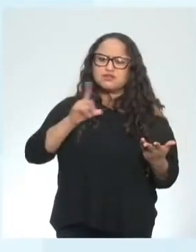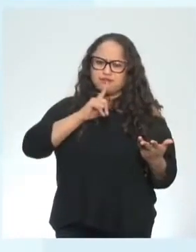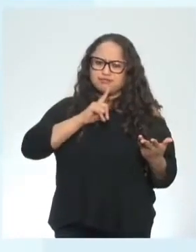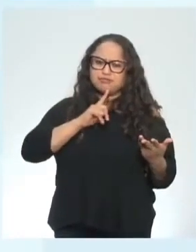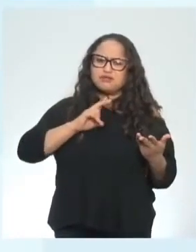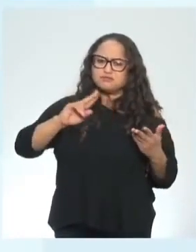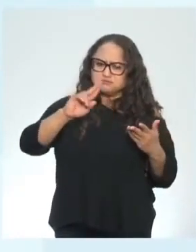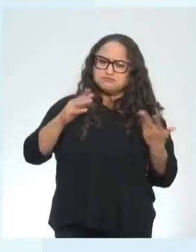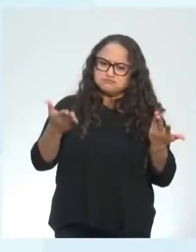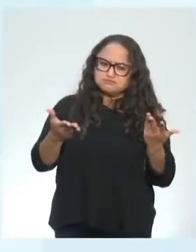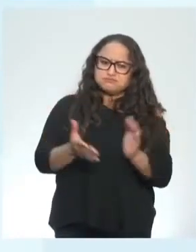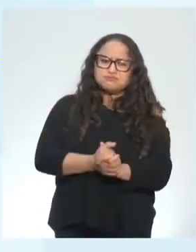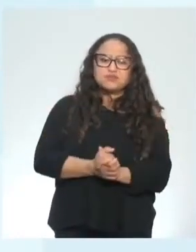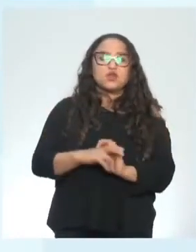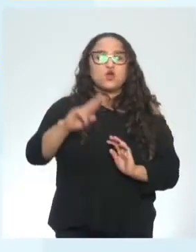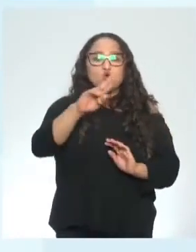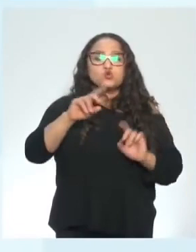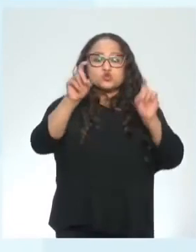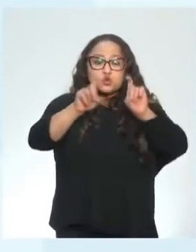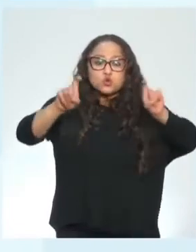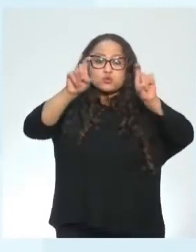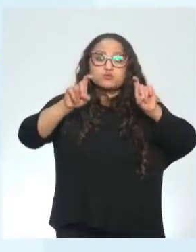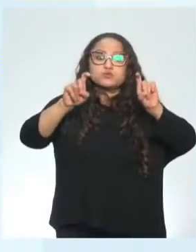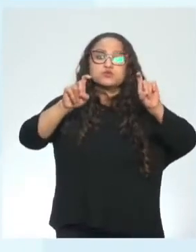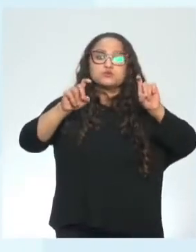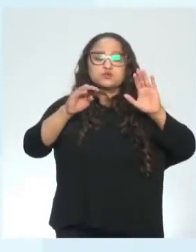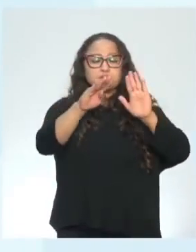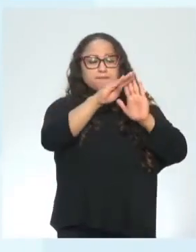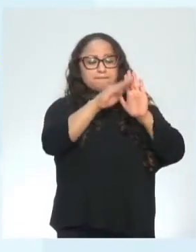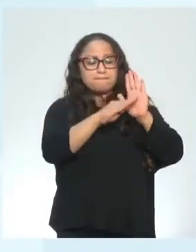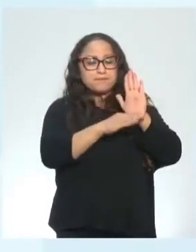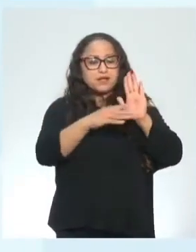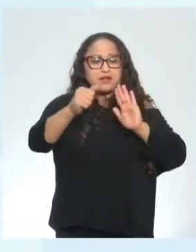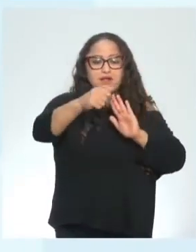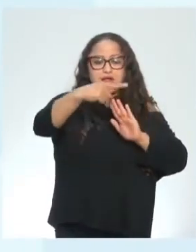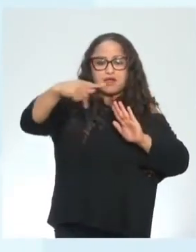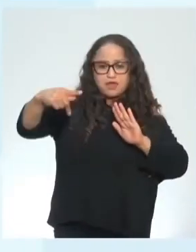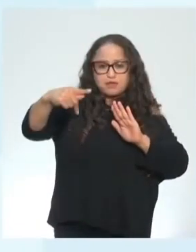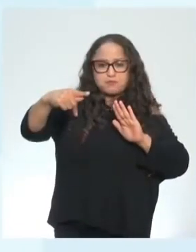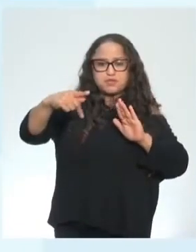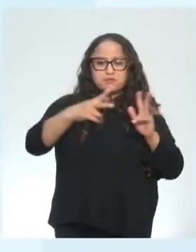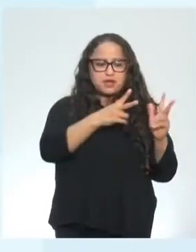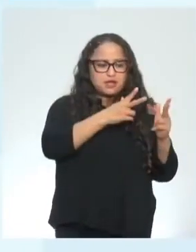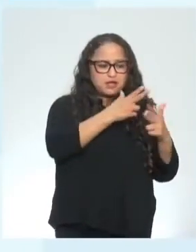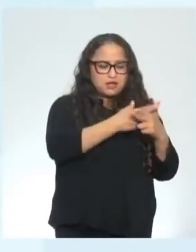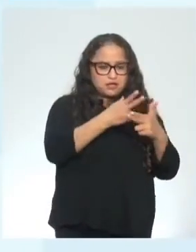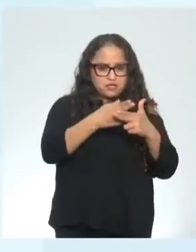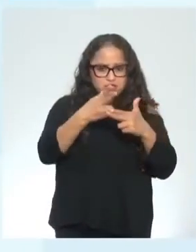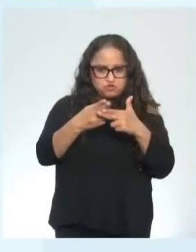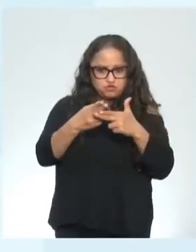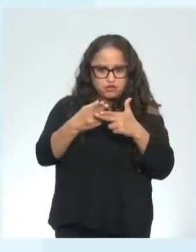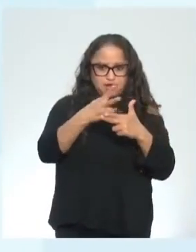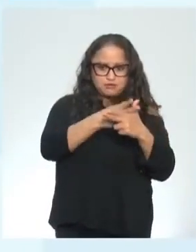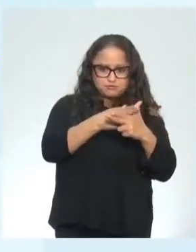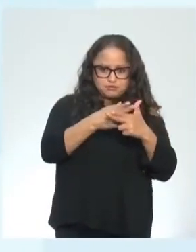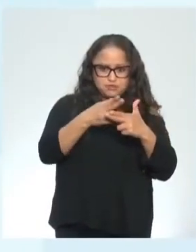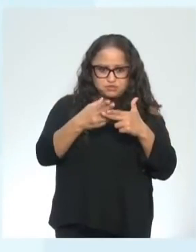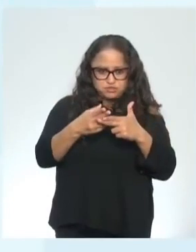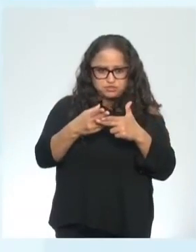corte né o seu figurino e os a cultura programa Tudo up with your Sins use um computador